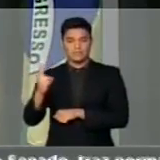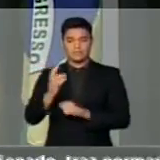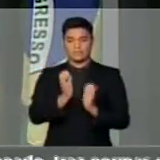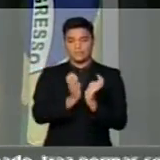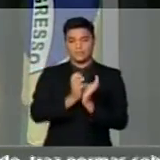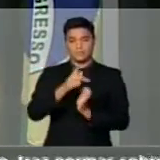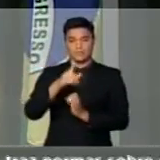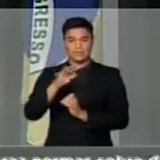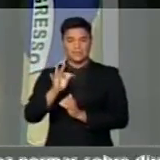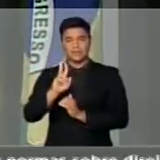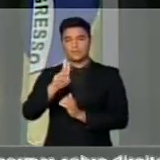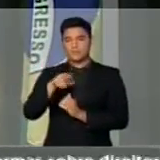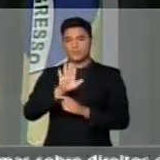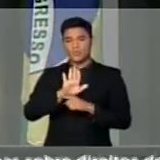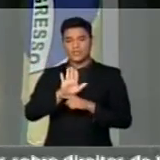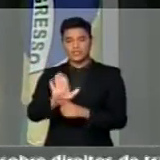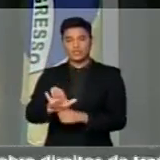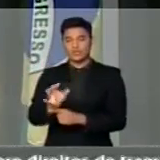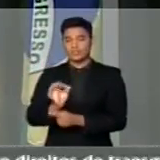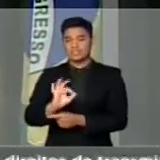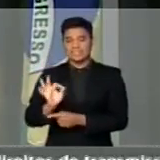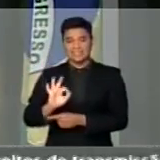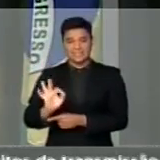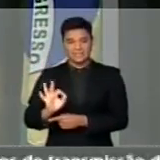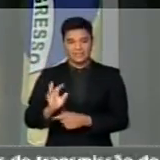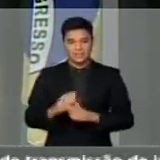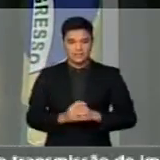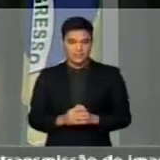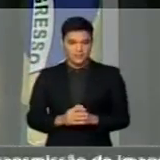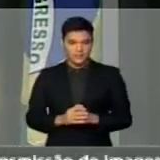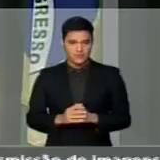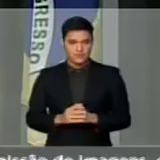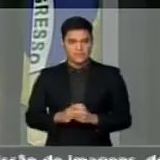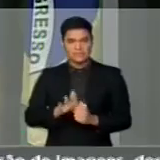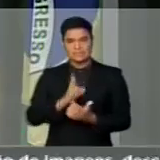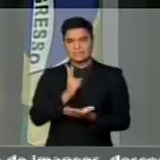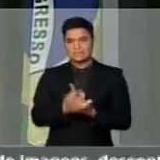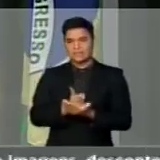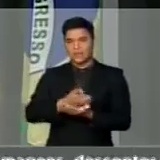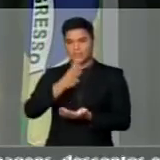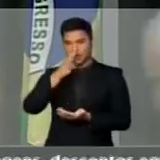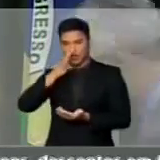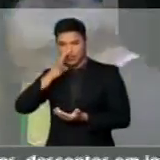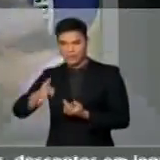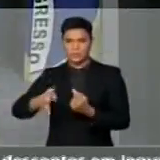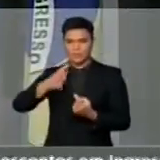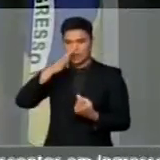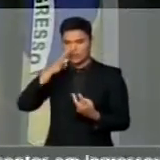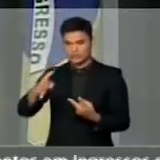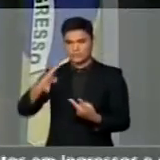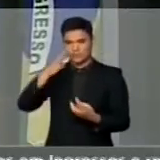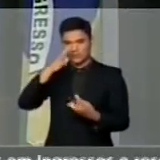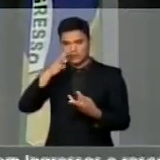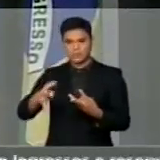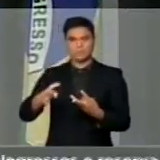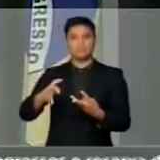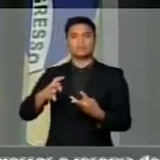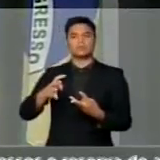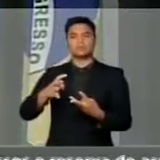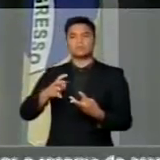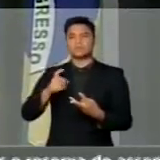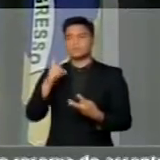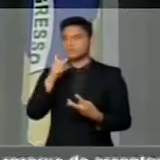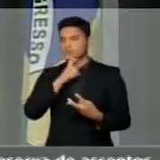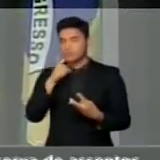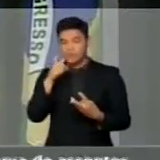nada. Oposição raivosa, denuncista, mentirosa, e não podia dar